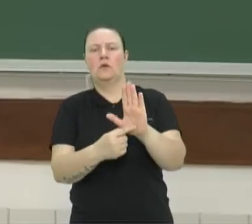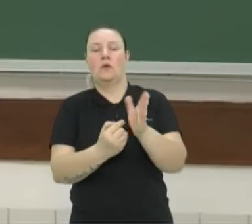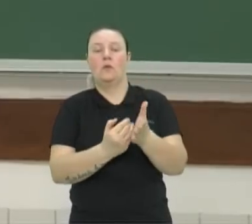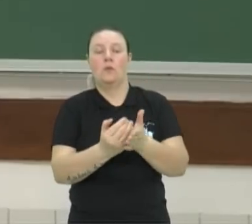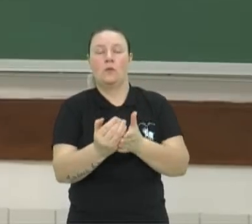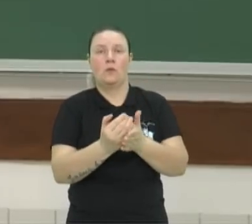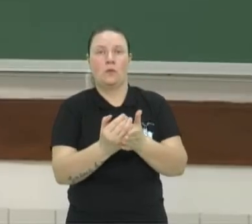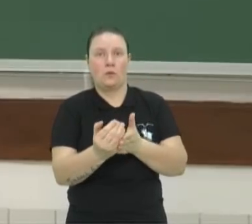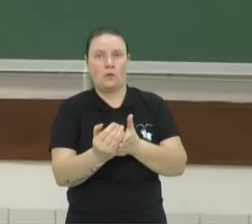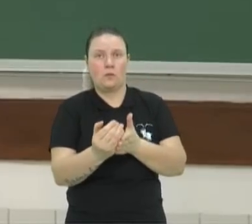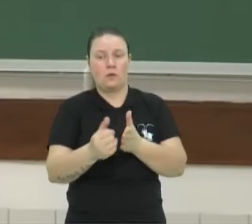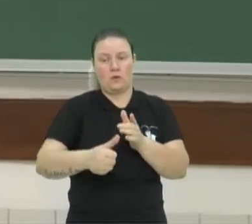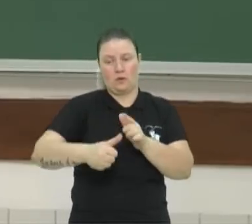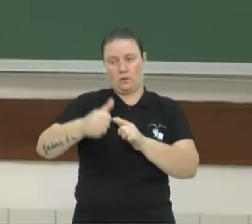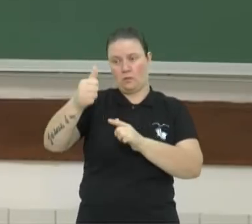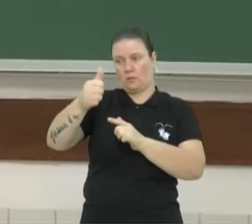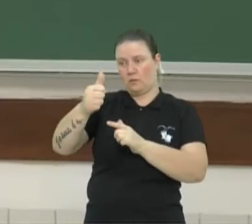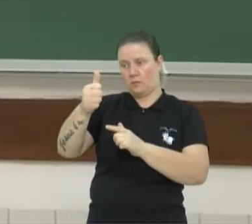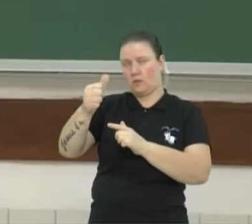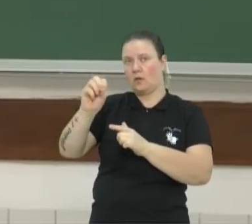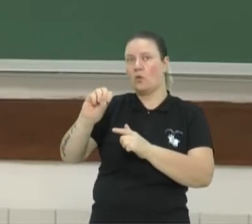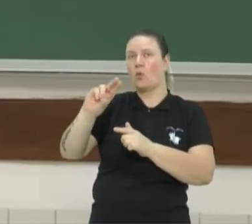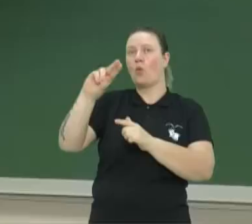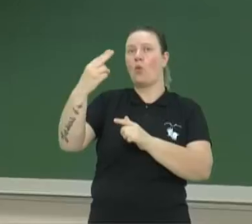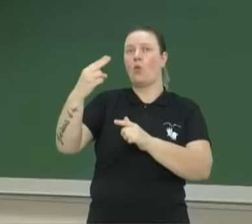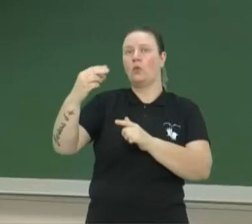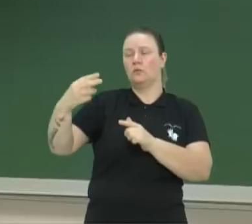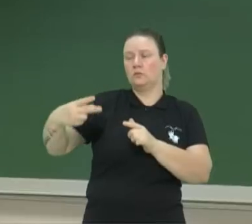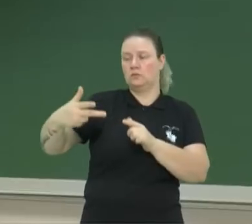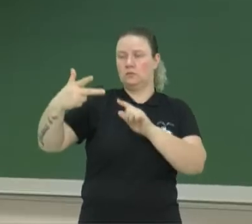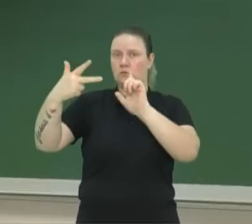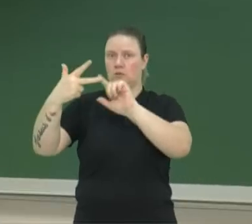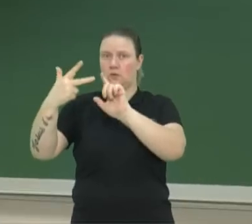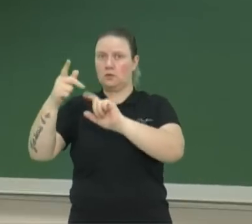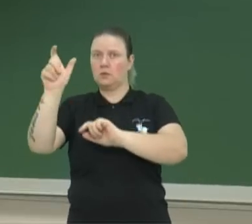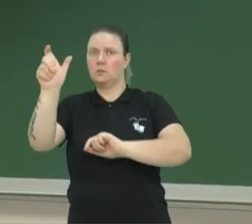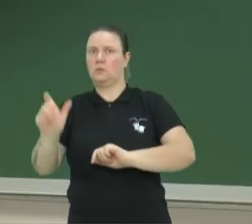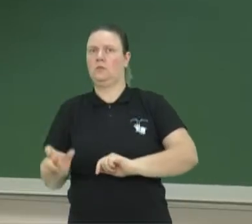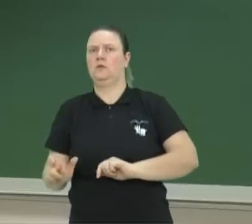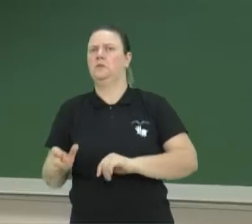com narração em primeira ou terceira pessoa. Vamos verificar juntos?